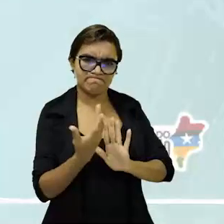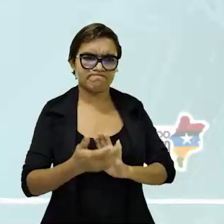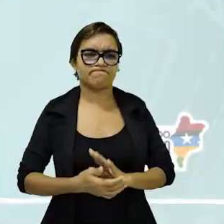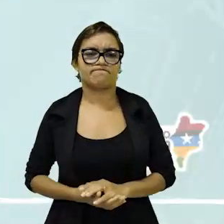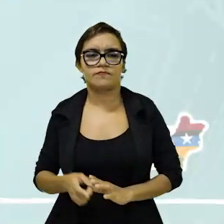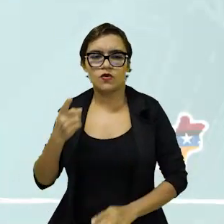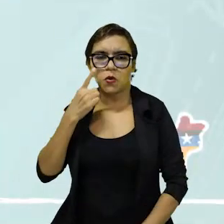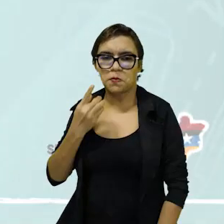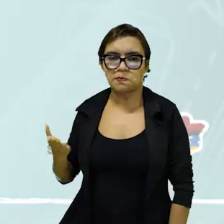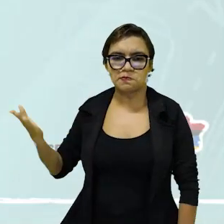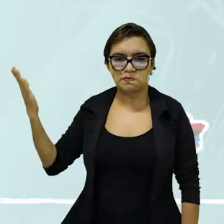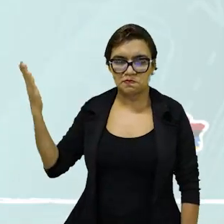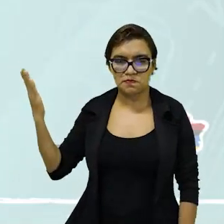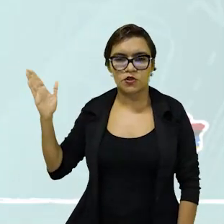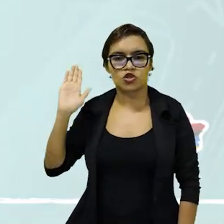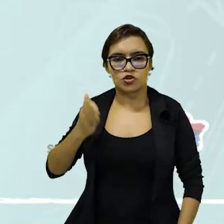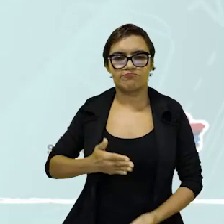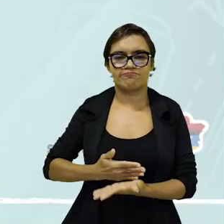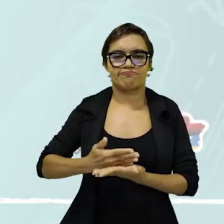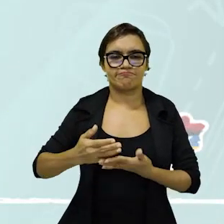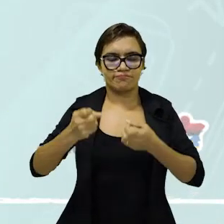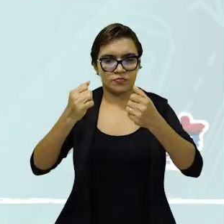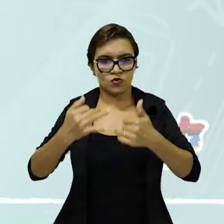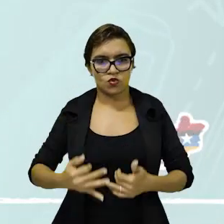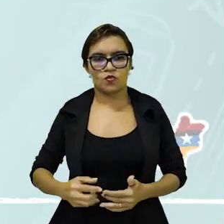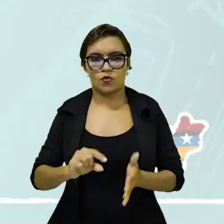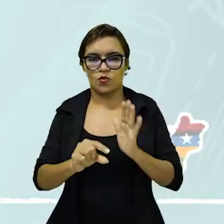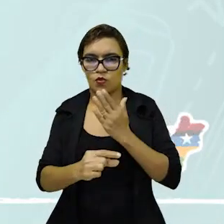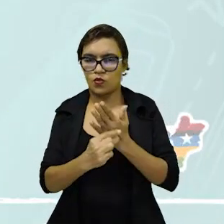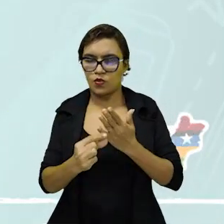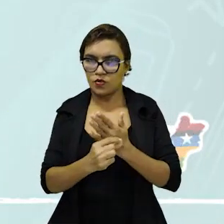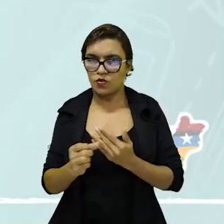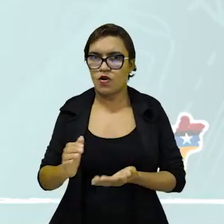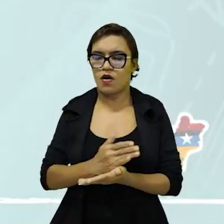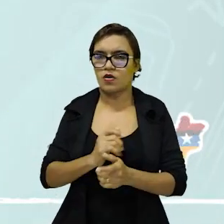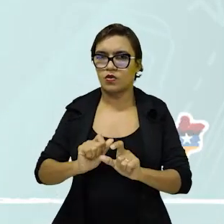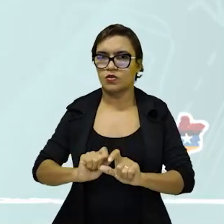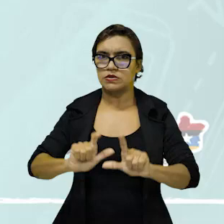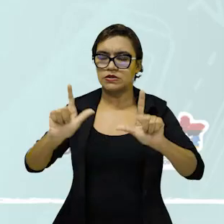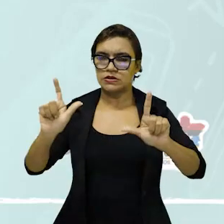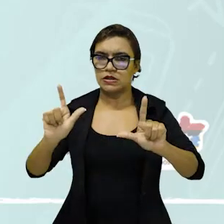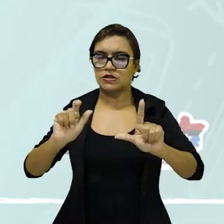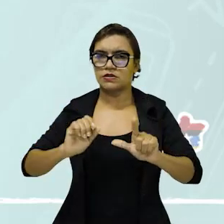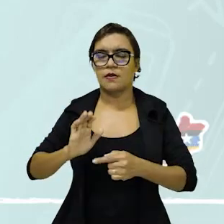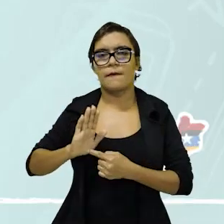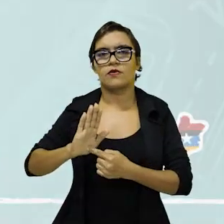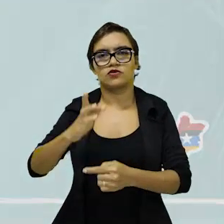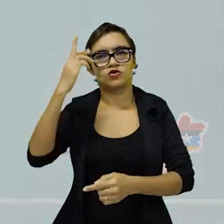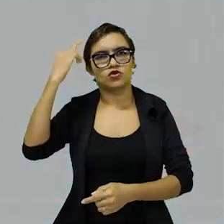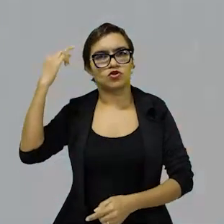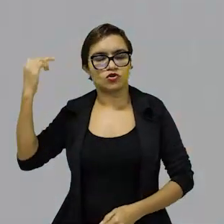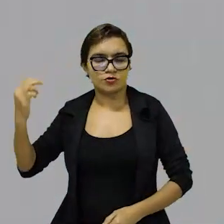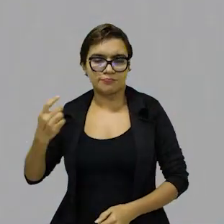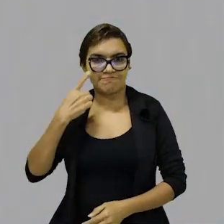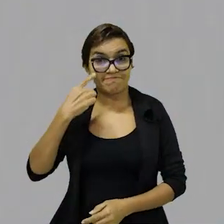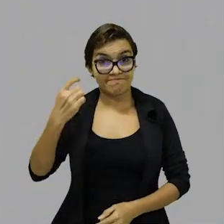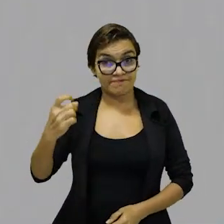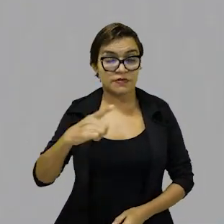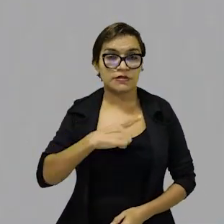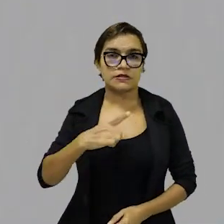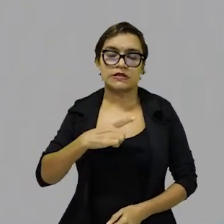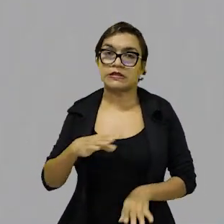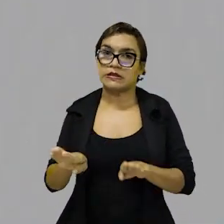Egon Schiele. Eu falei inicialmente dele num dos slides. A história desse artista é um tanto interessante